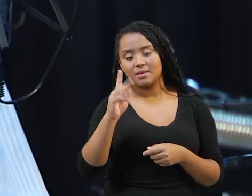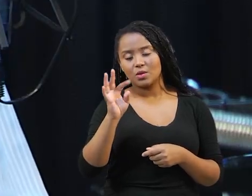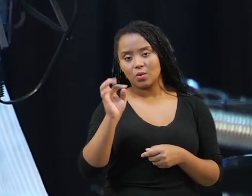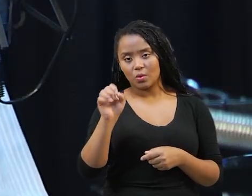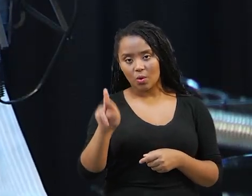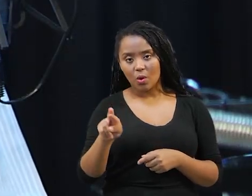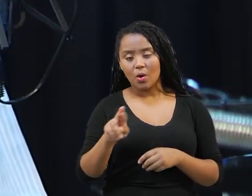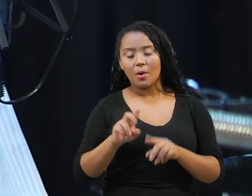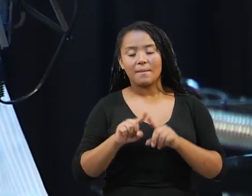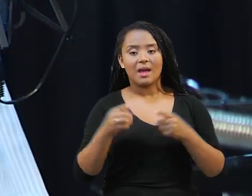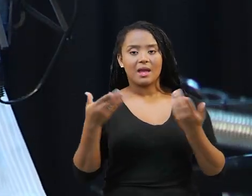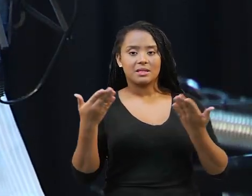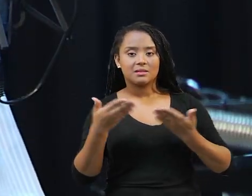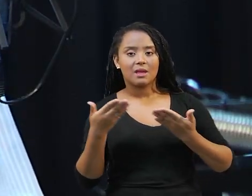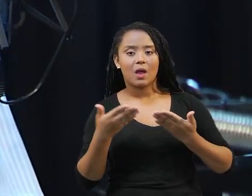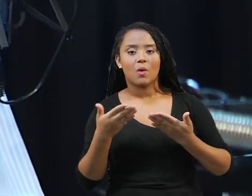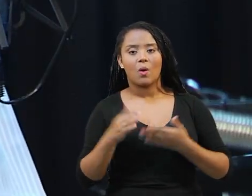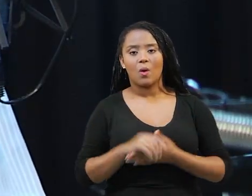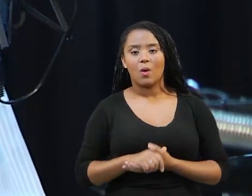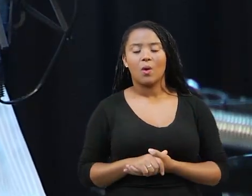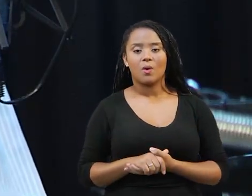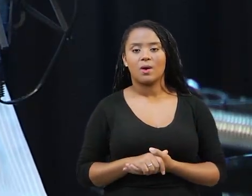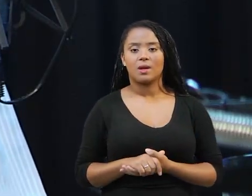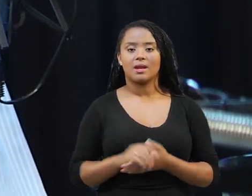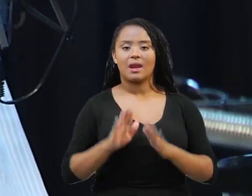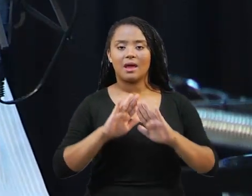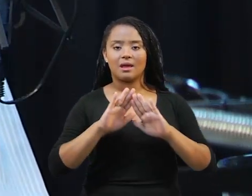já fazia papel de preceptoria, mas não, claro,